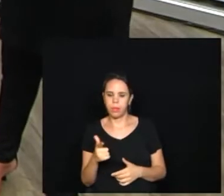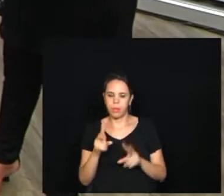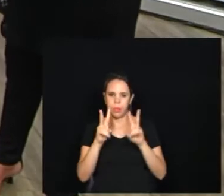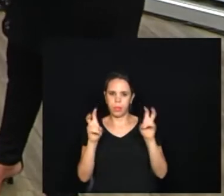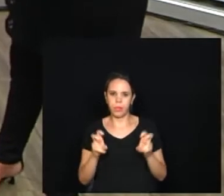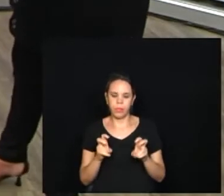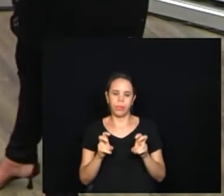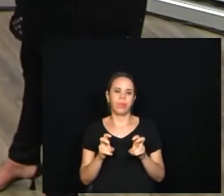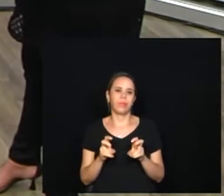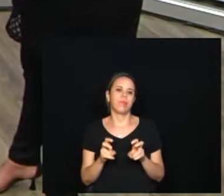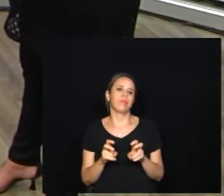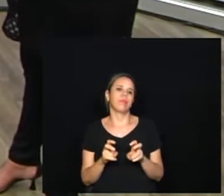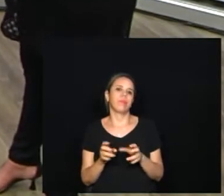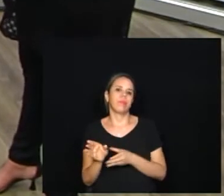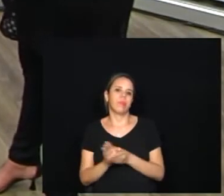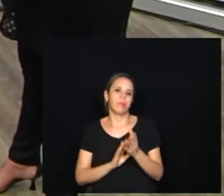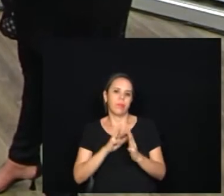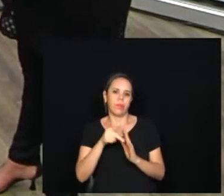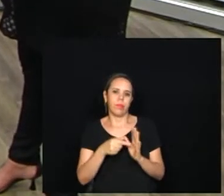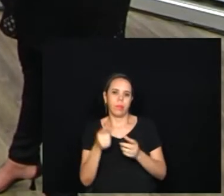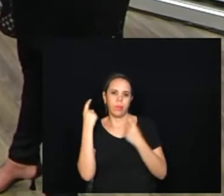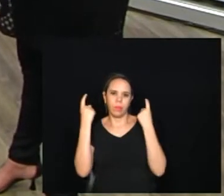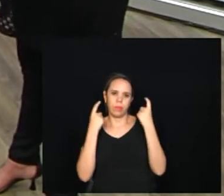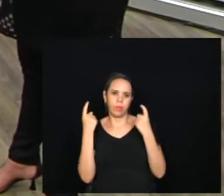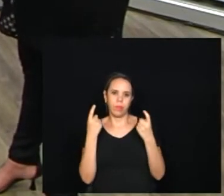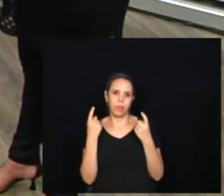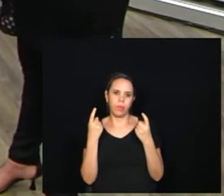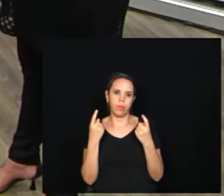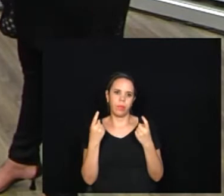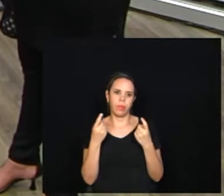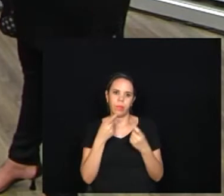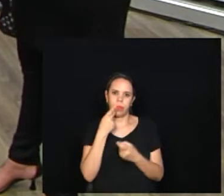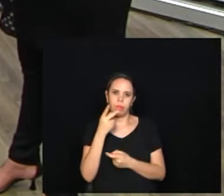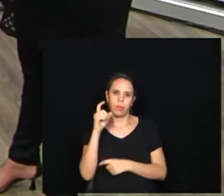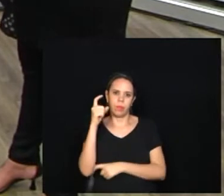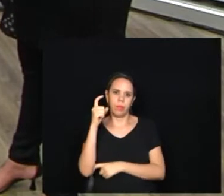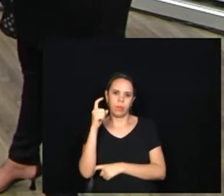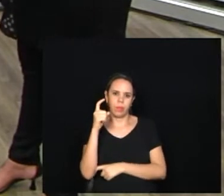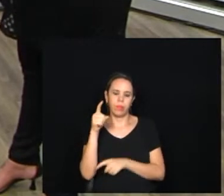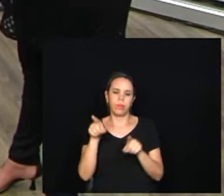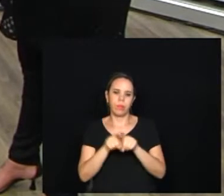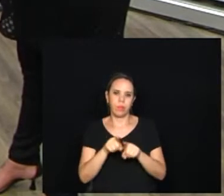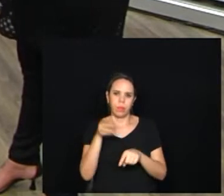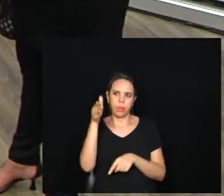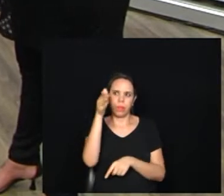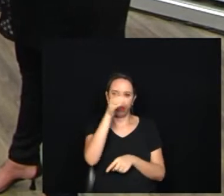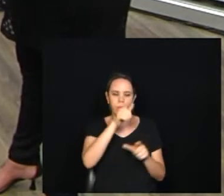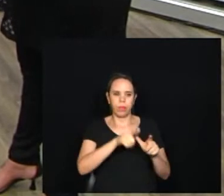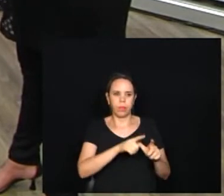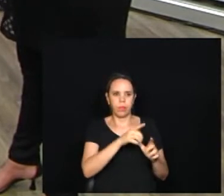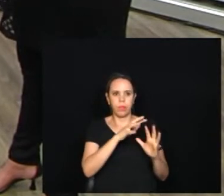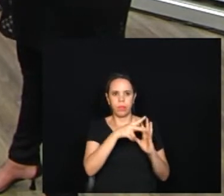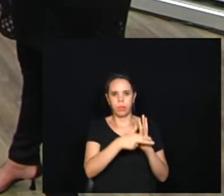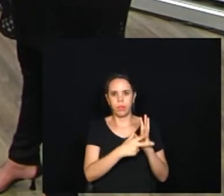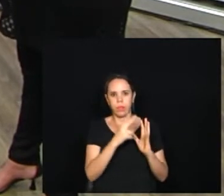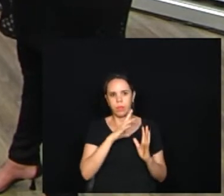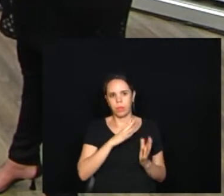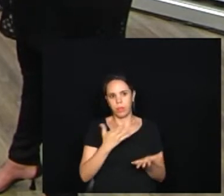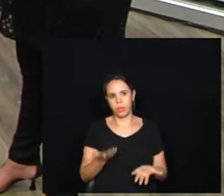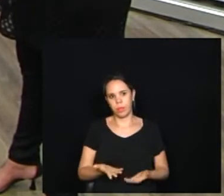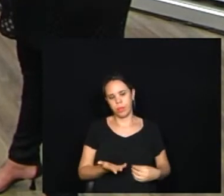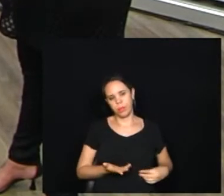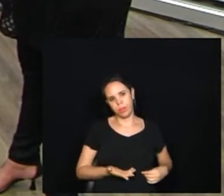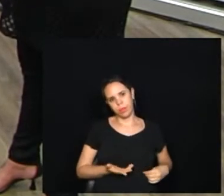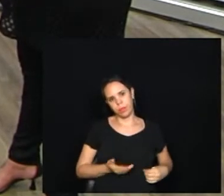essa poda que o Conselho de Meio Ambiente está preocupado. A gente citou aí o Cambuí, mas tem essas podas aí em todo o município. Mirna